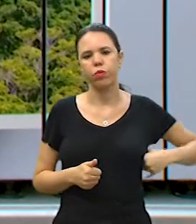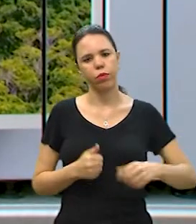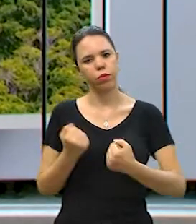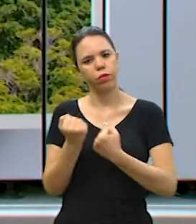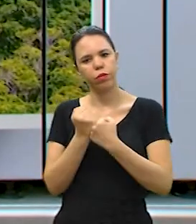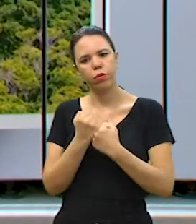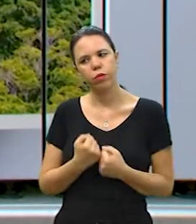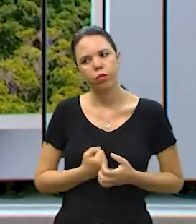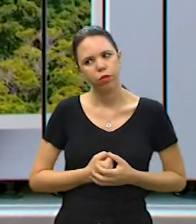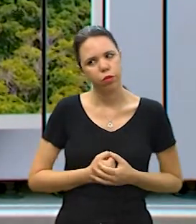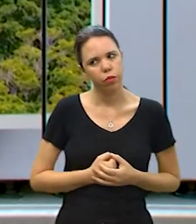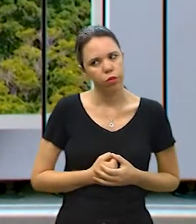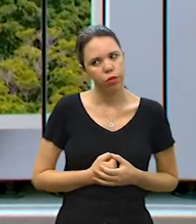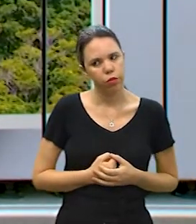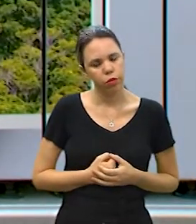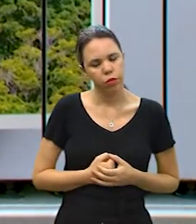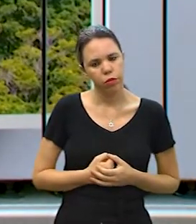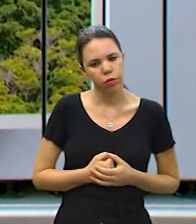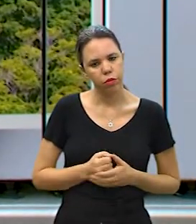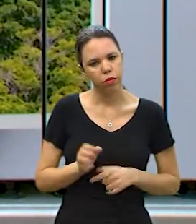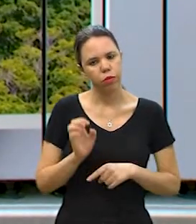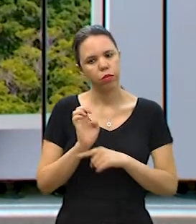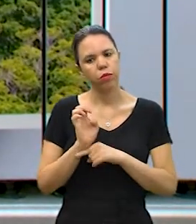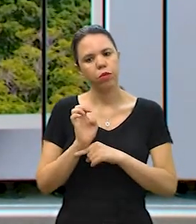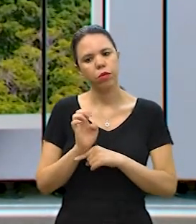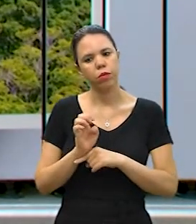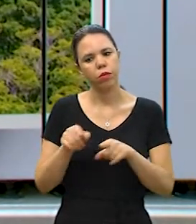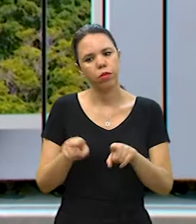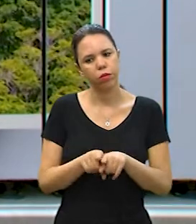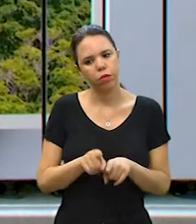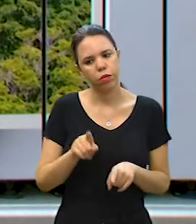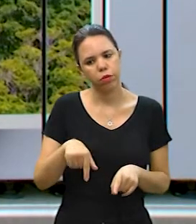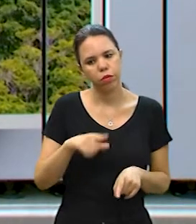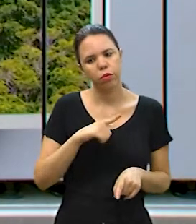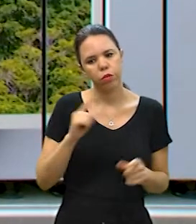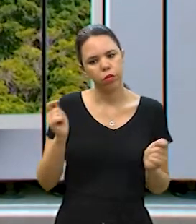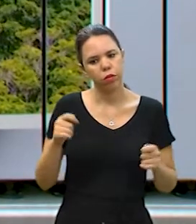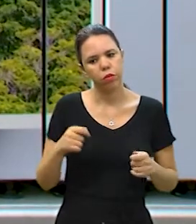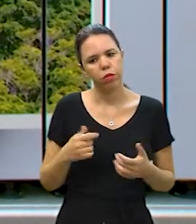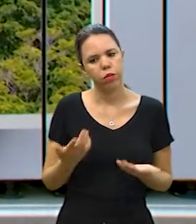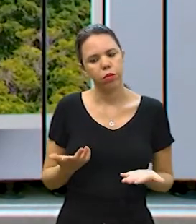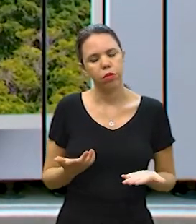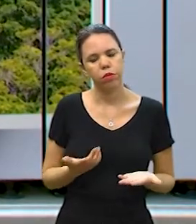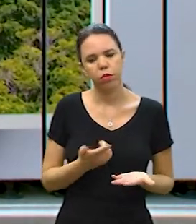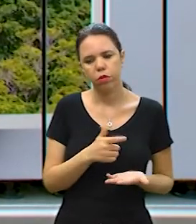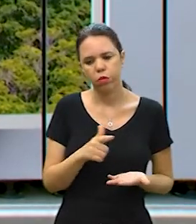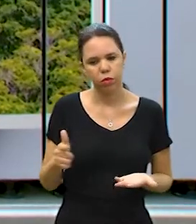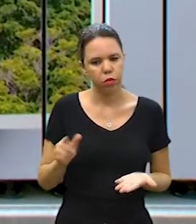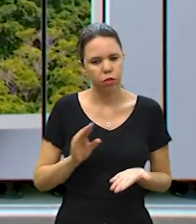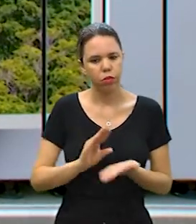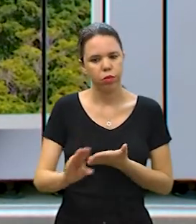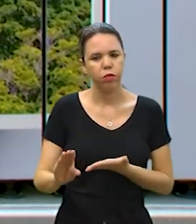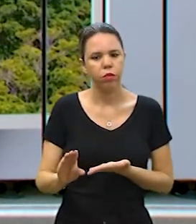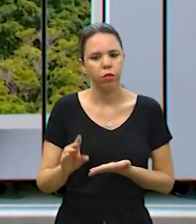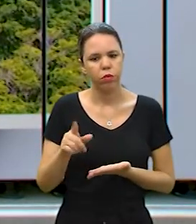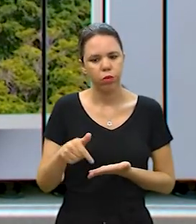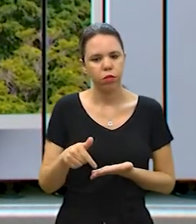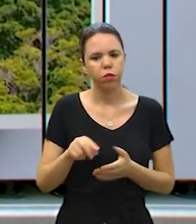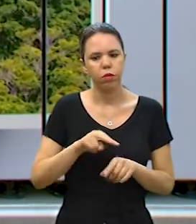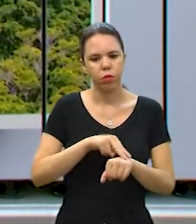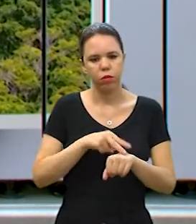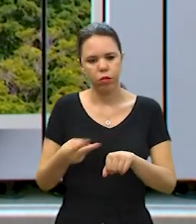de apoio na rede estadual, também tem motivos. Não haver esse financiamento é